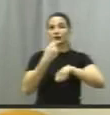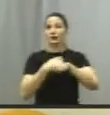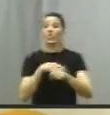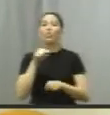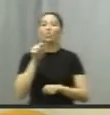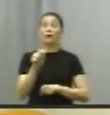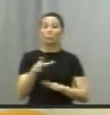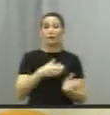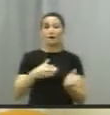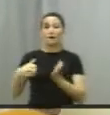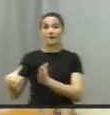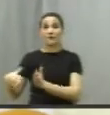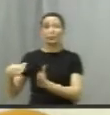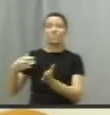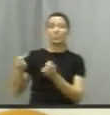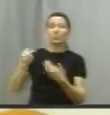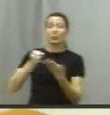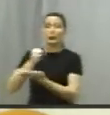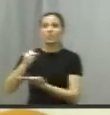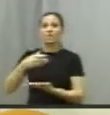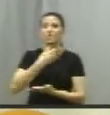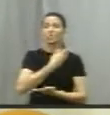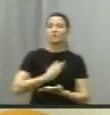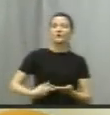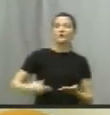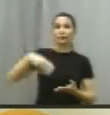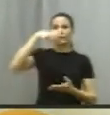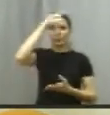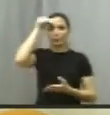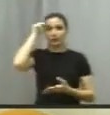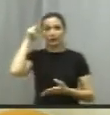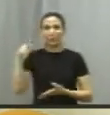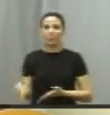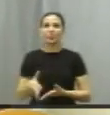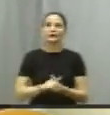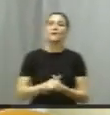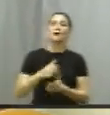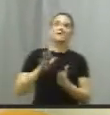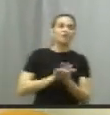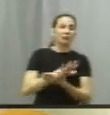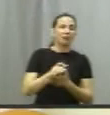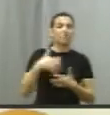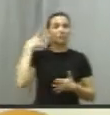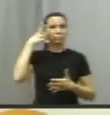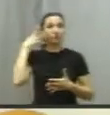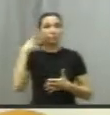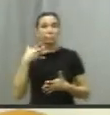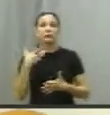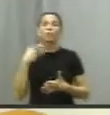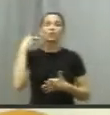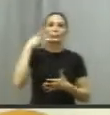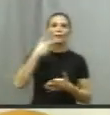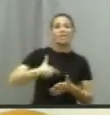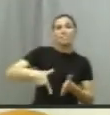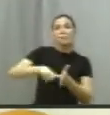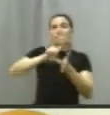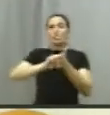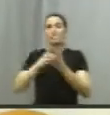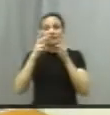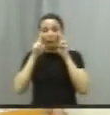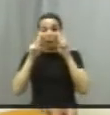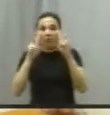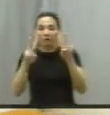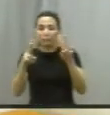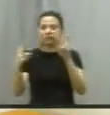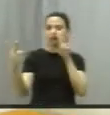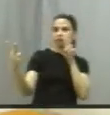ainda era da parte da base do governo do prefeito. Então, nada do que eu estou dizendo aqui Eu não disse olhando no olho do prefeito e nos